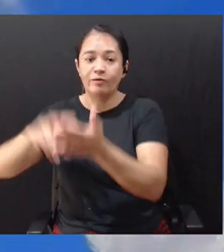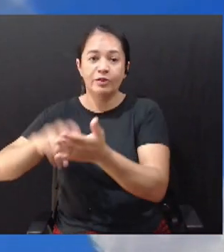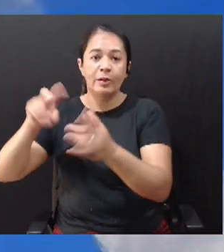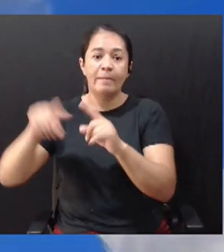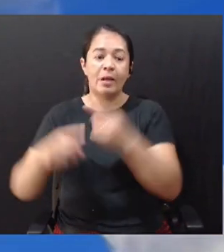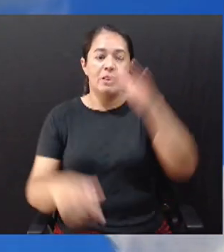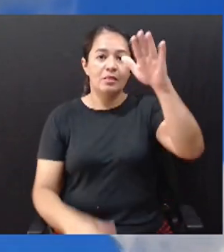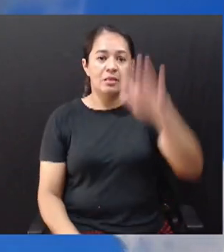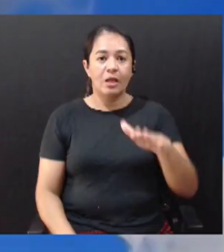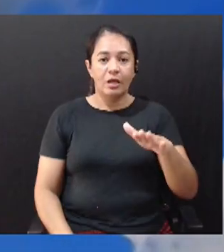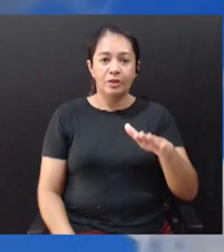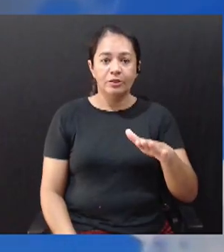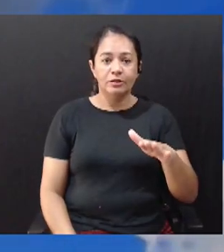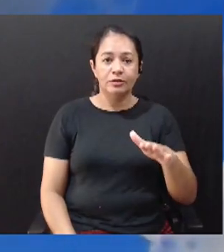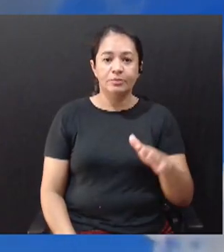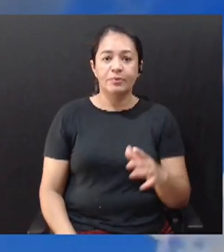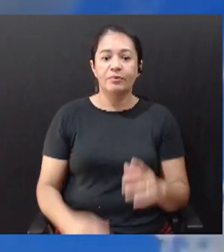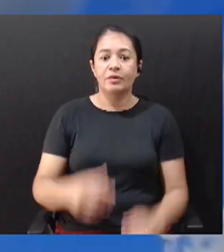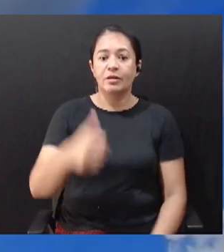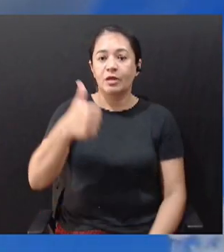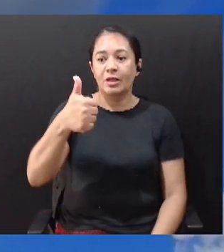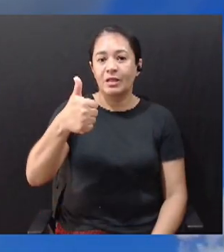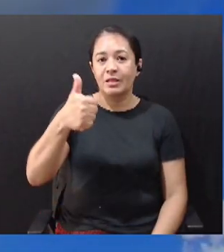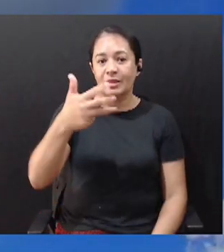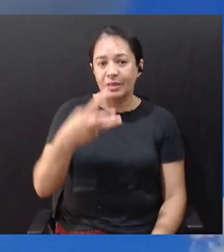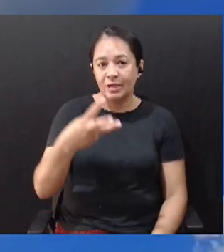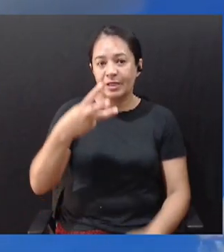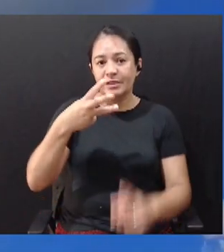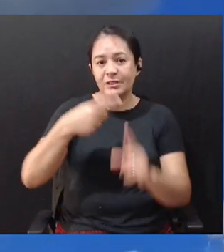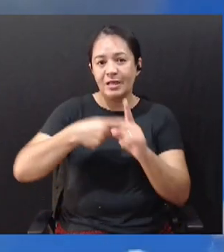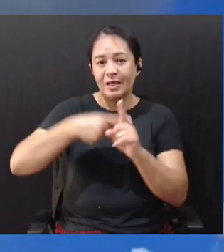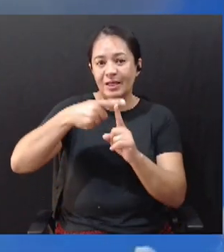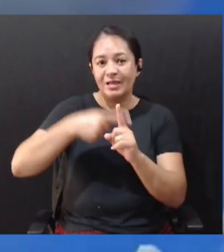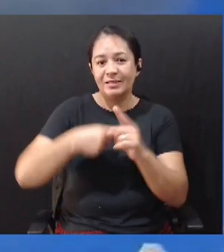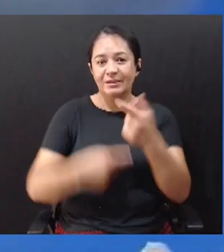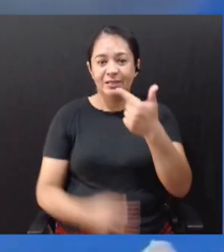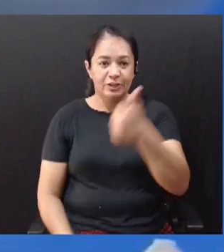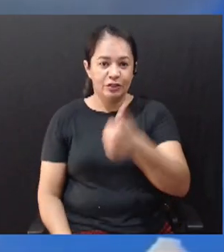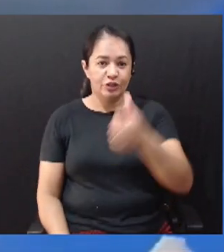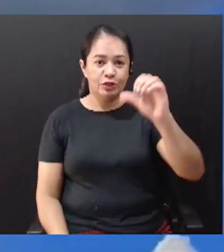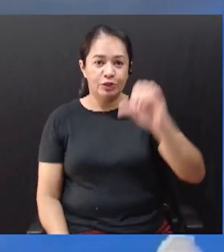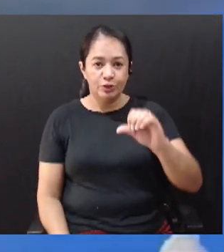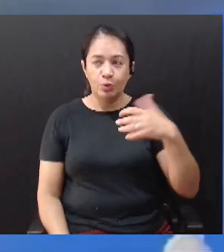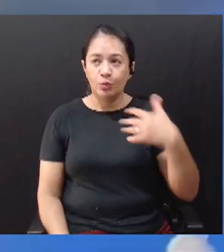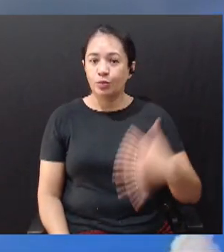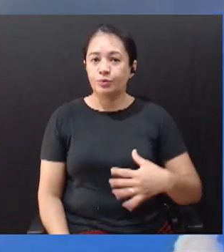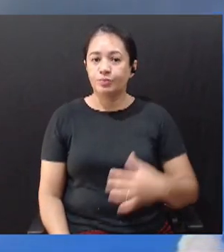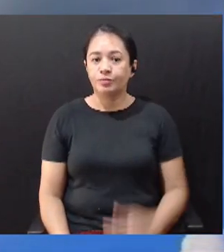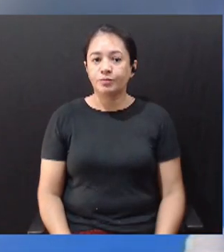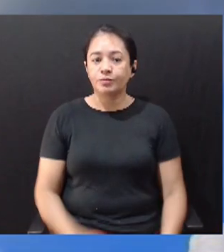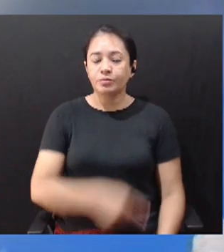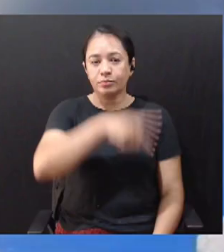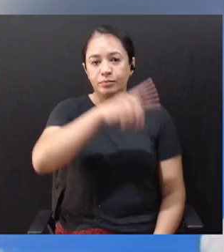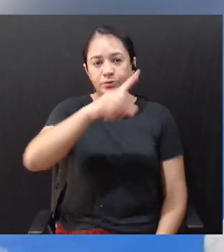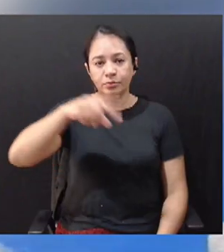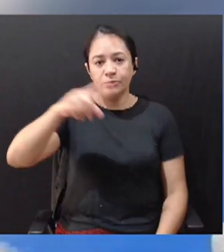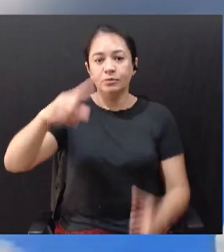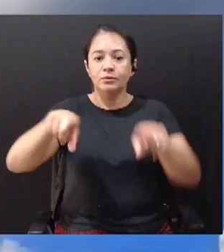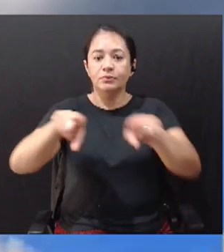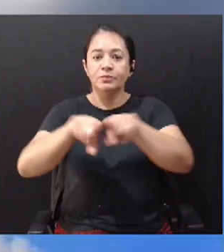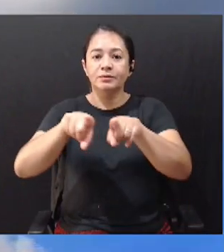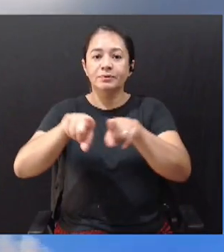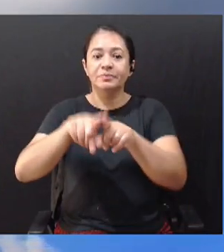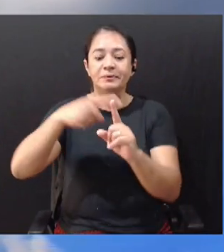de 13, olha aí como baixou, máxima de 19 graus. Oscilação também na temperatura do final de